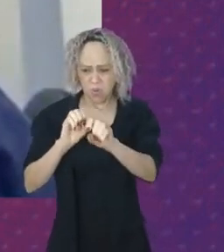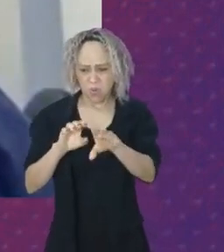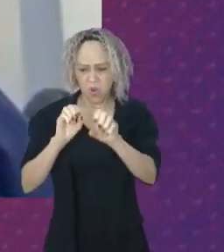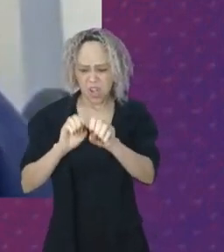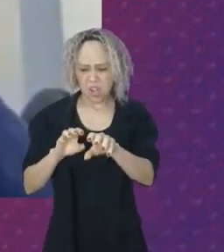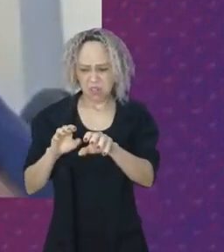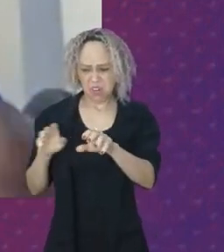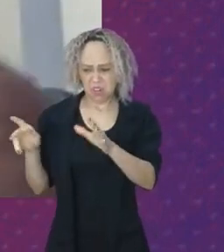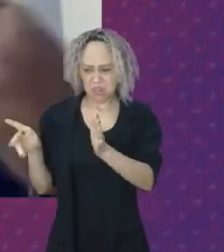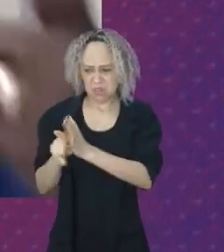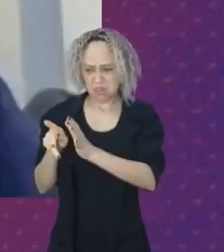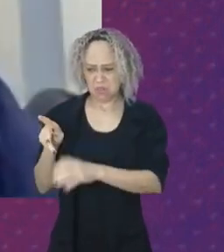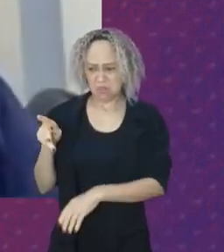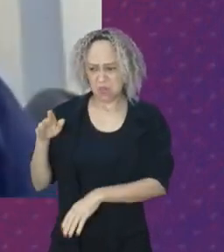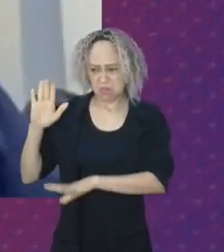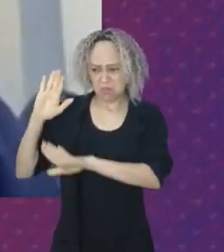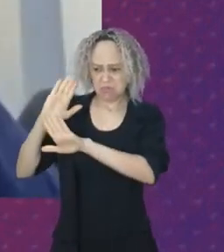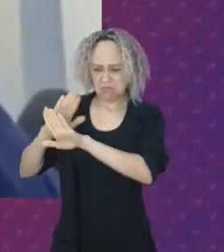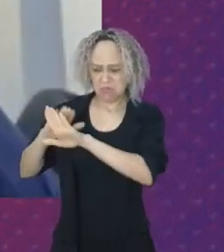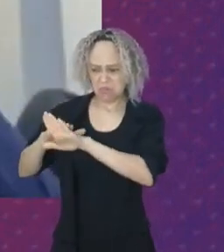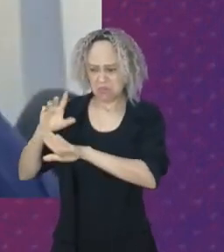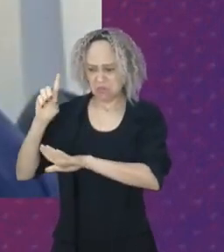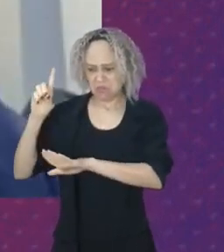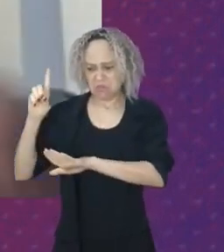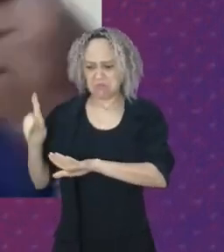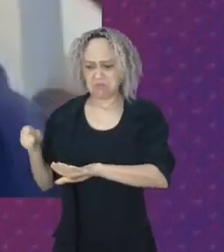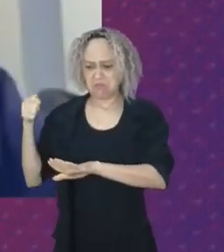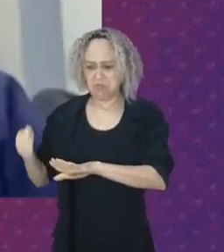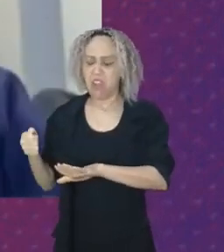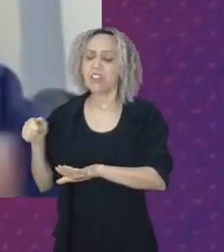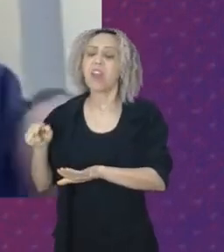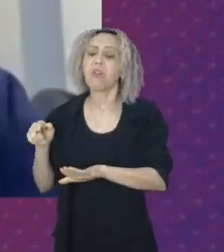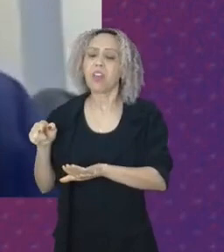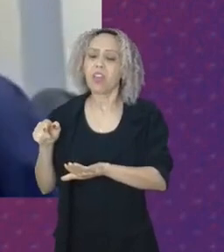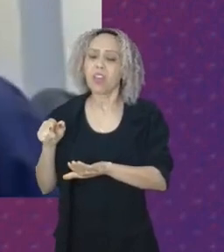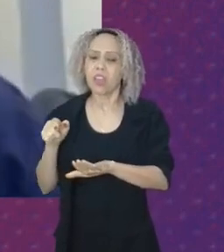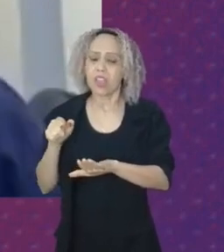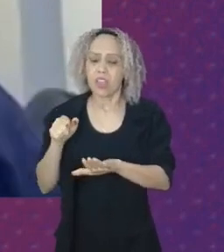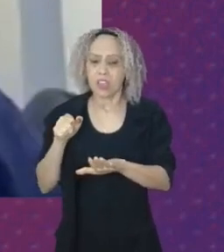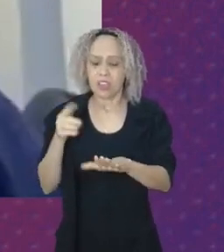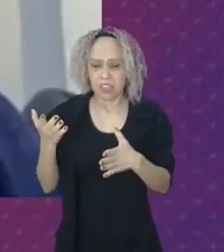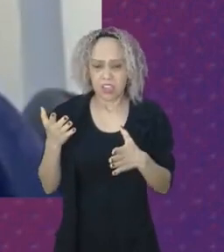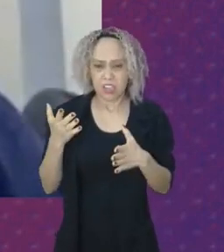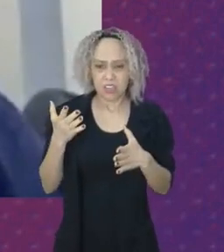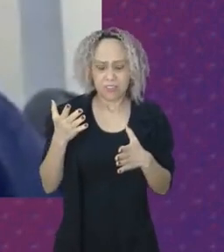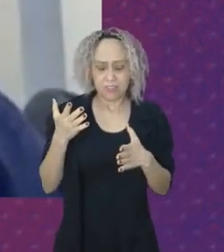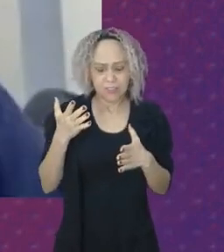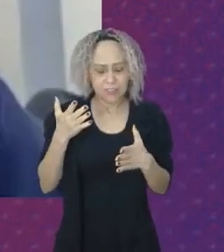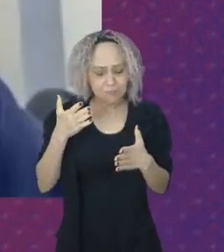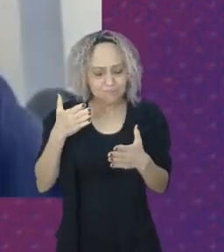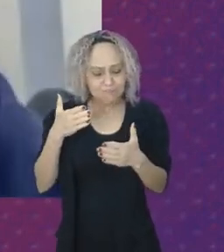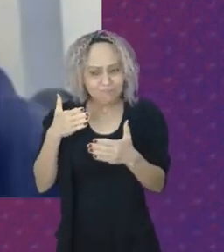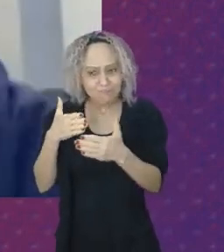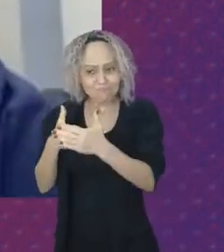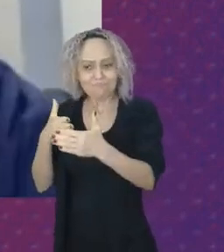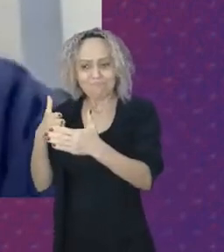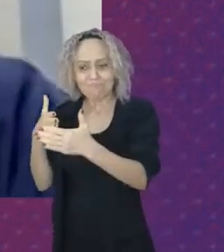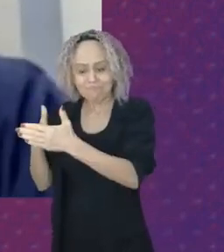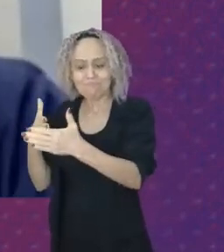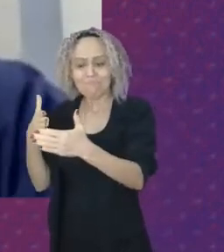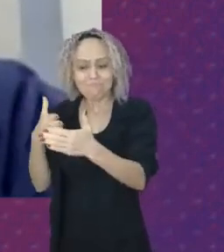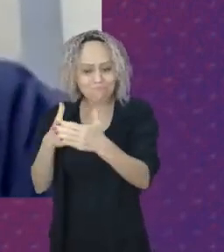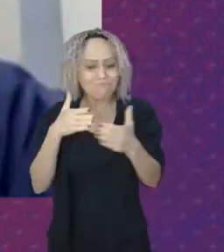pessoas, né, da sua liberdade intelectual, do seu acesso a diferentes conhecimentos. Então, é preciso a